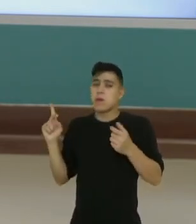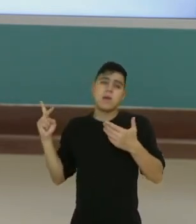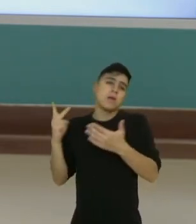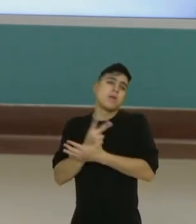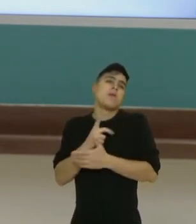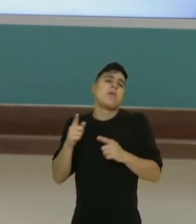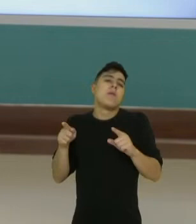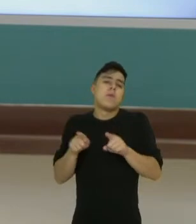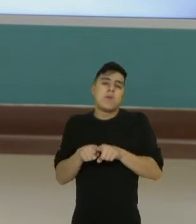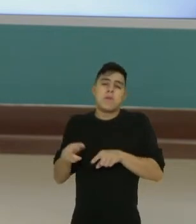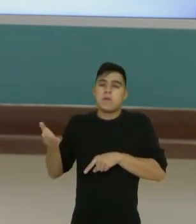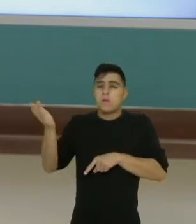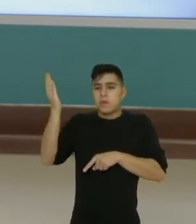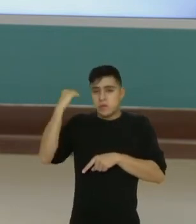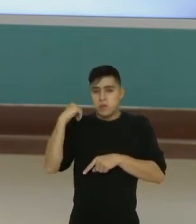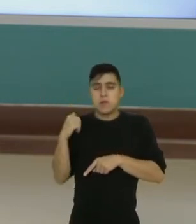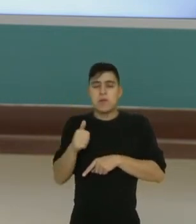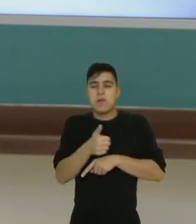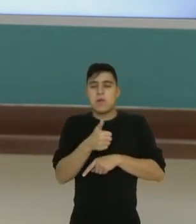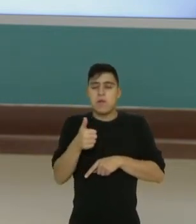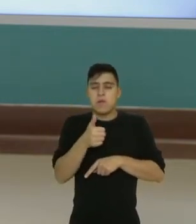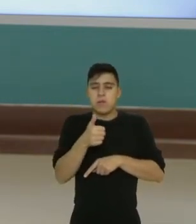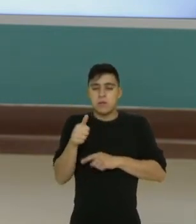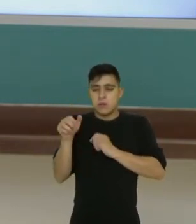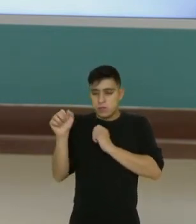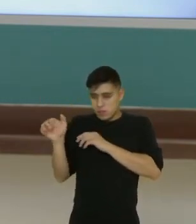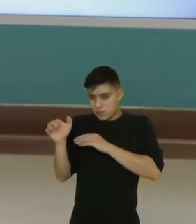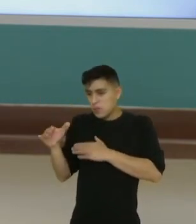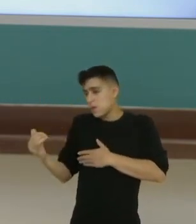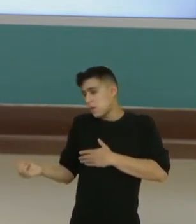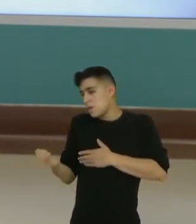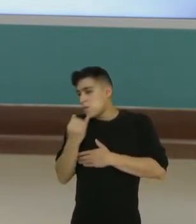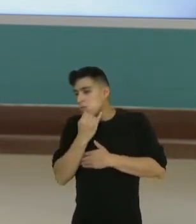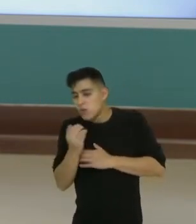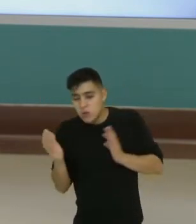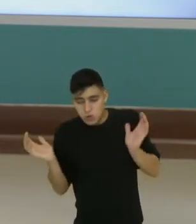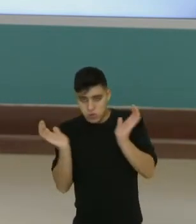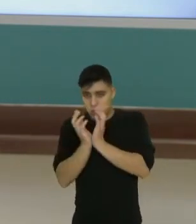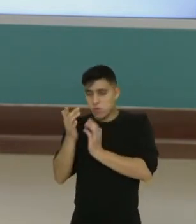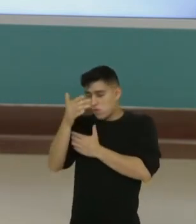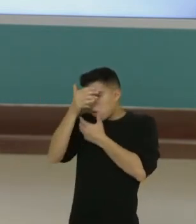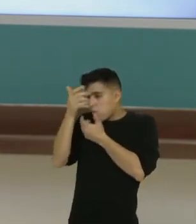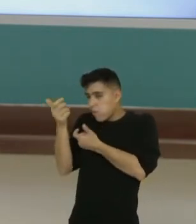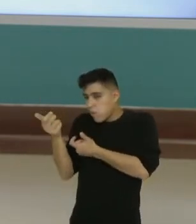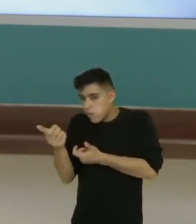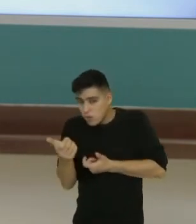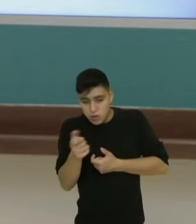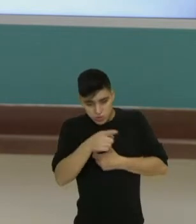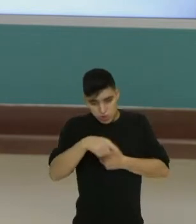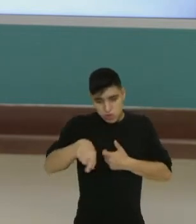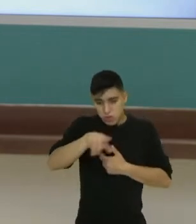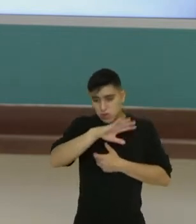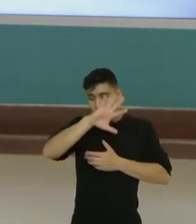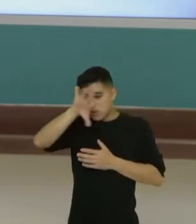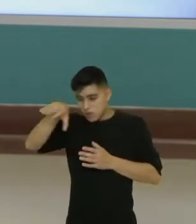aconteceu com a deflagração do 11 de setembro, onde infelizmente um grupo terrorista que se diz